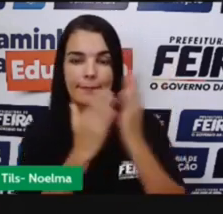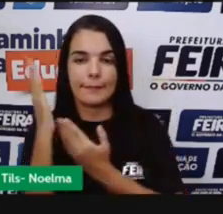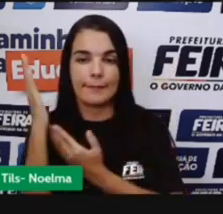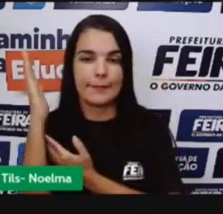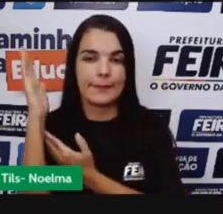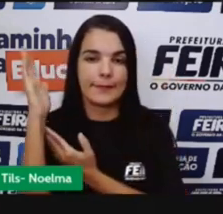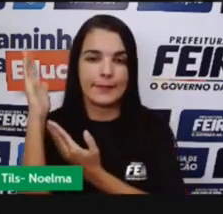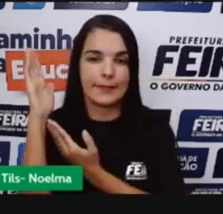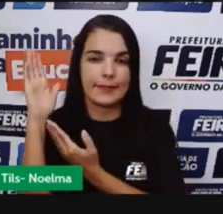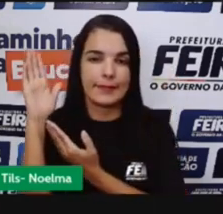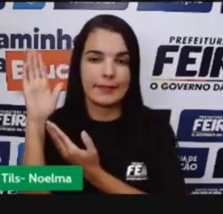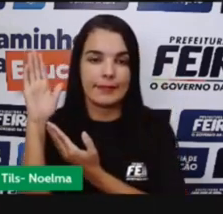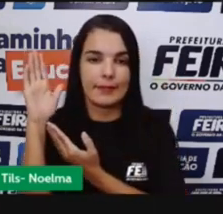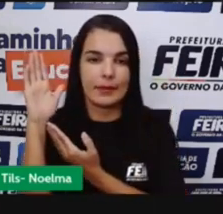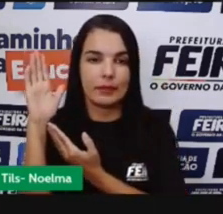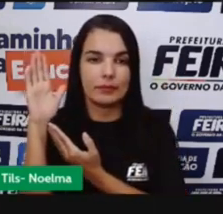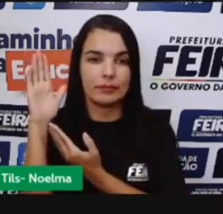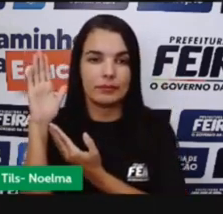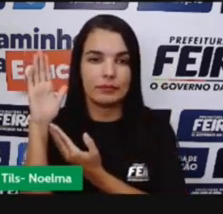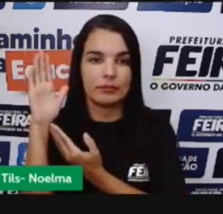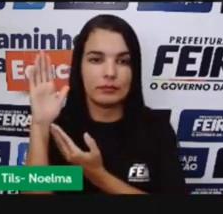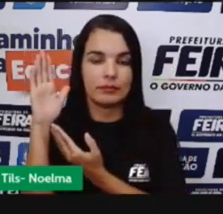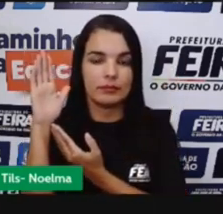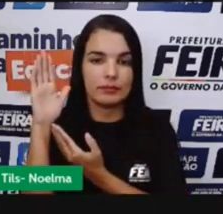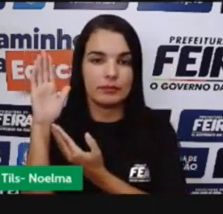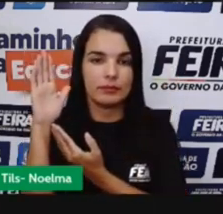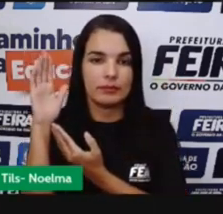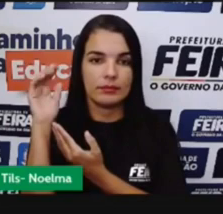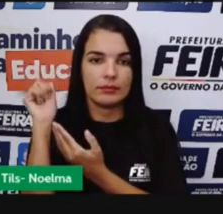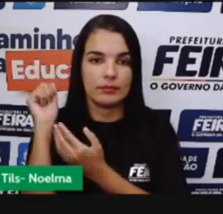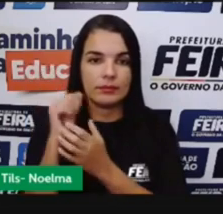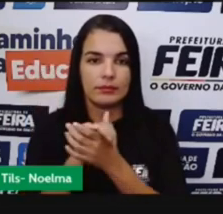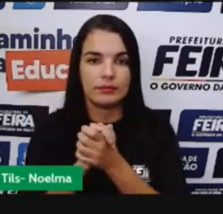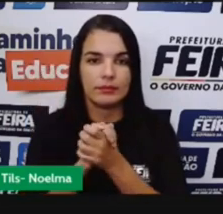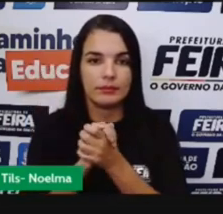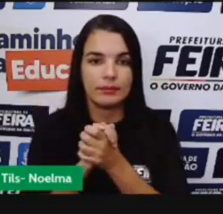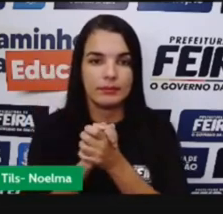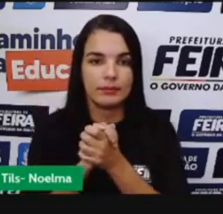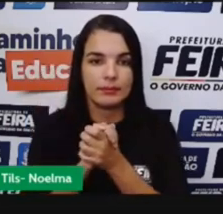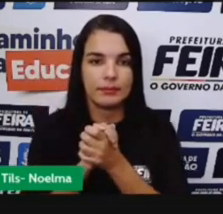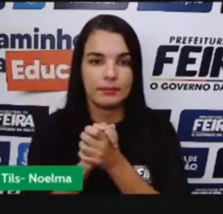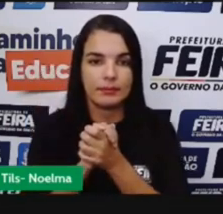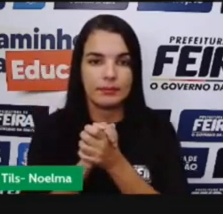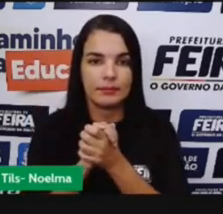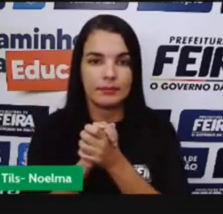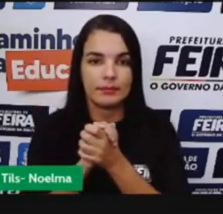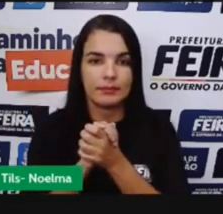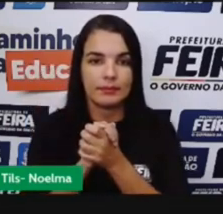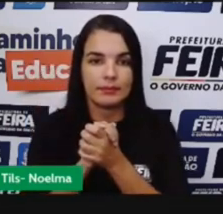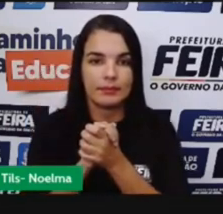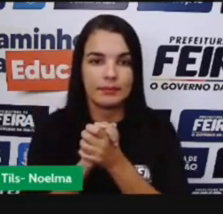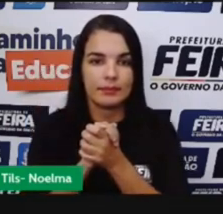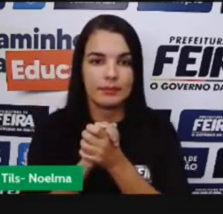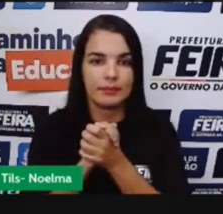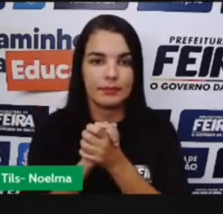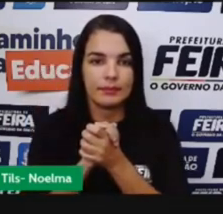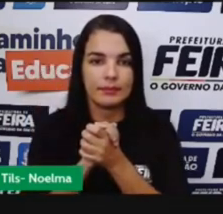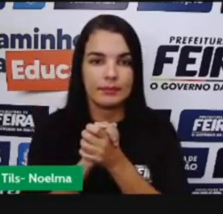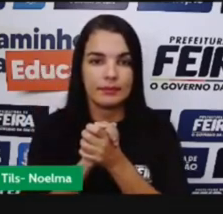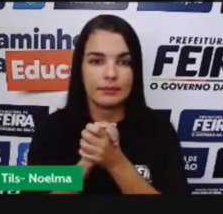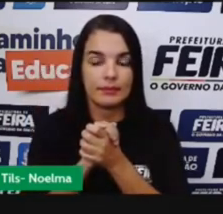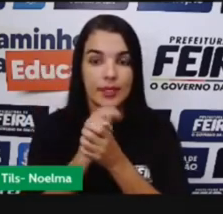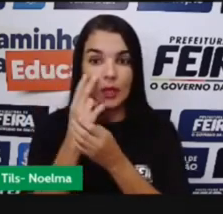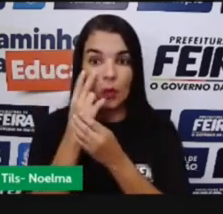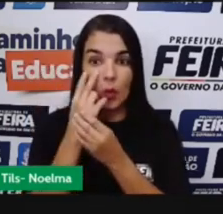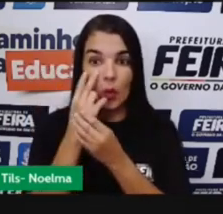para si. Vou complicar um pouquinho aqui, eu vou colocar um zero aqui, para vocês entenderem como fazer nesse